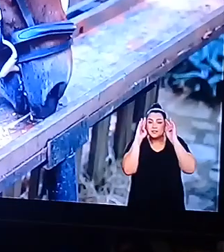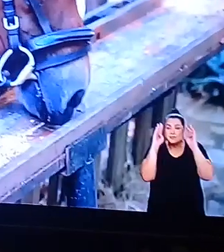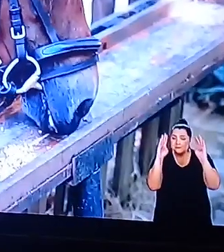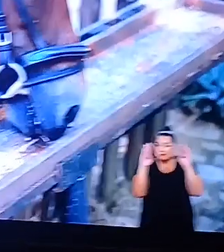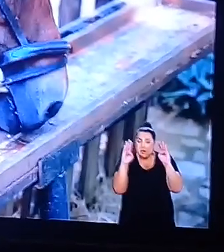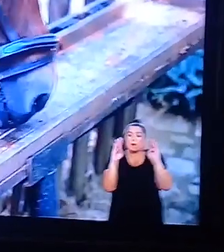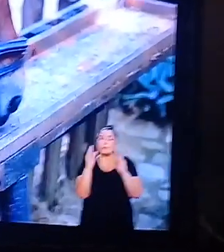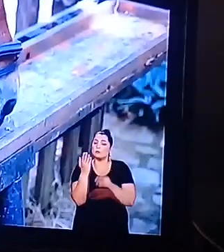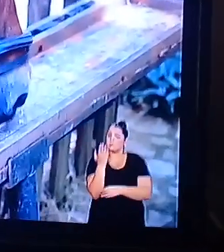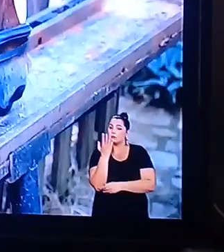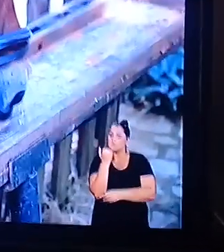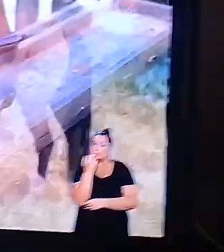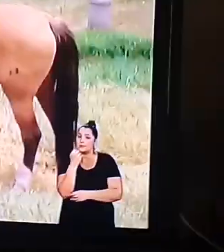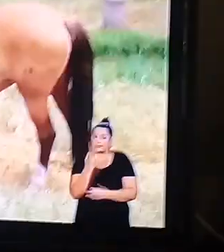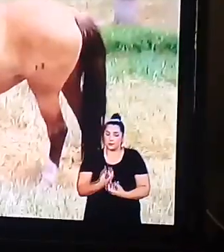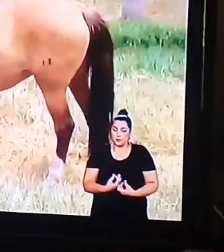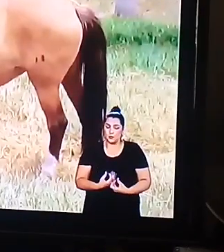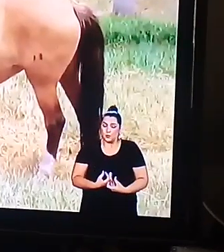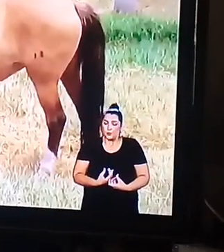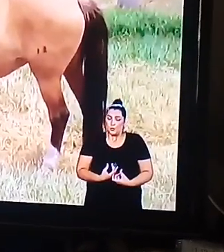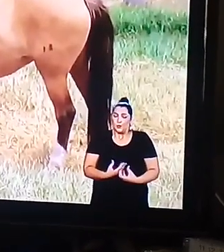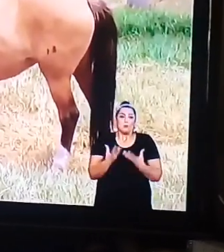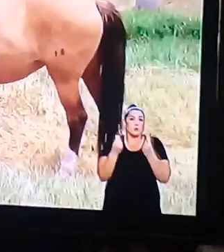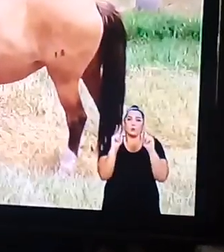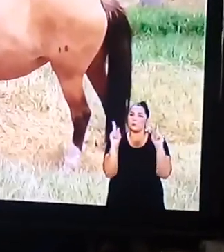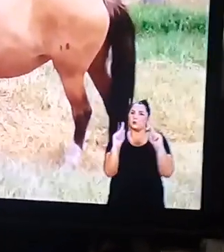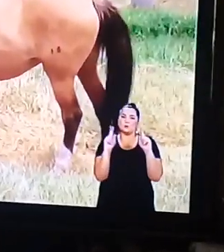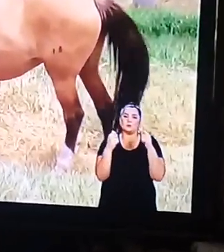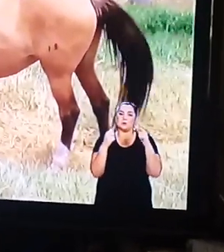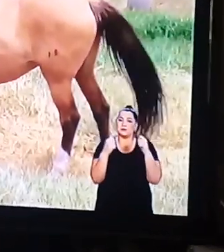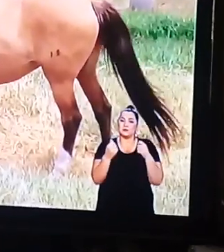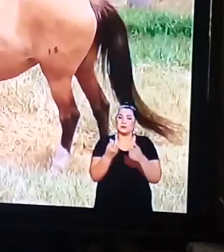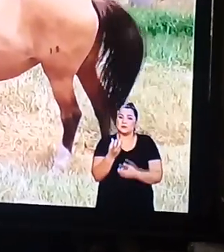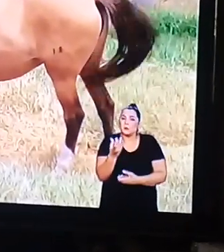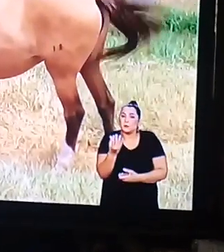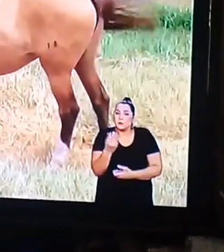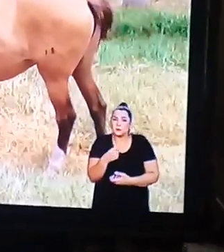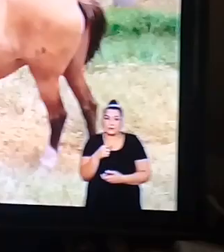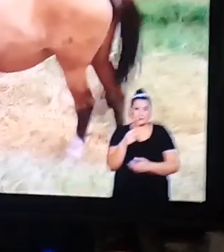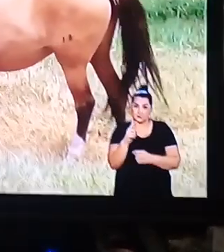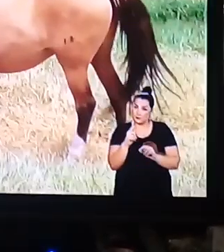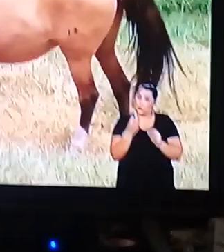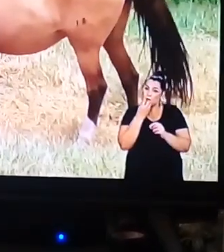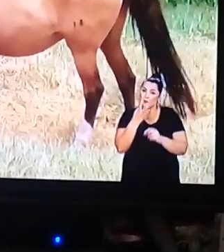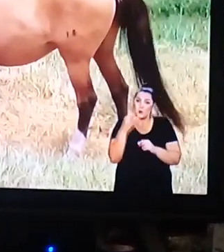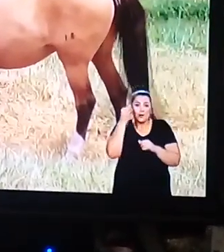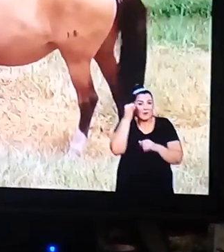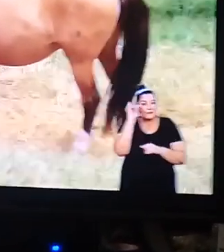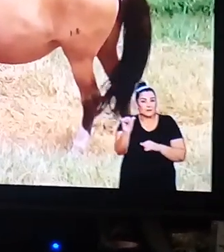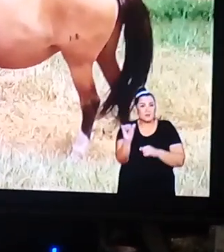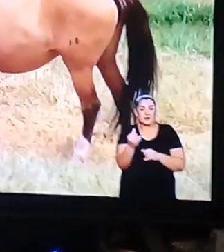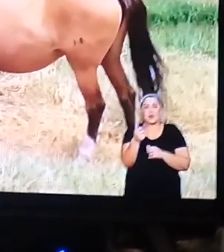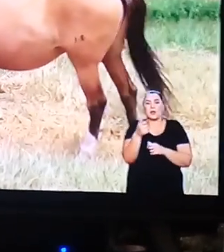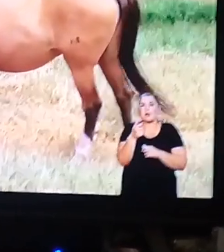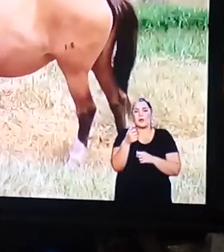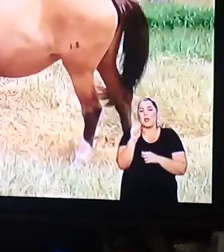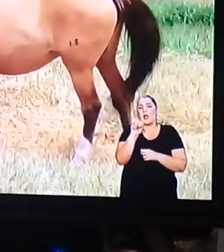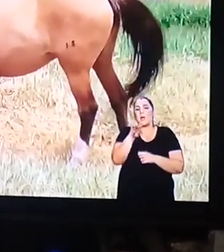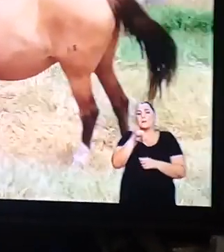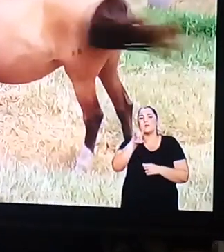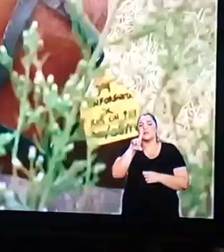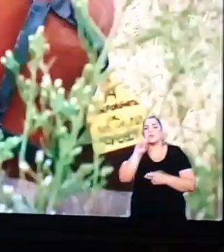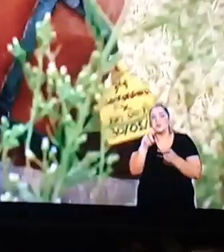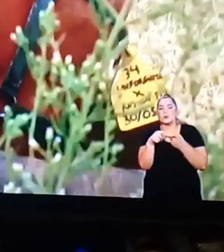Hoje é domingo, pé de cachimbo Pé de cachimbo E meu nome é